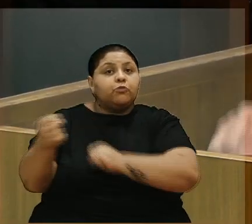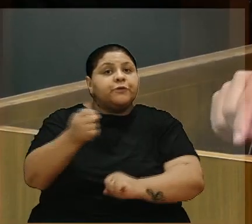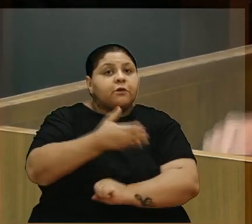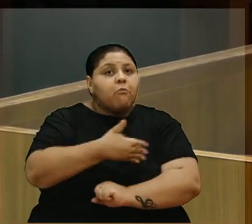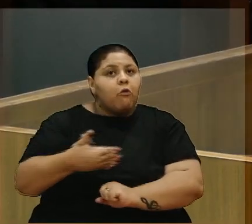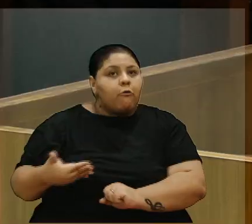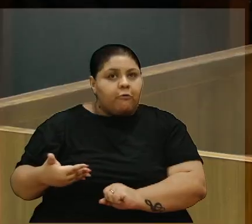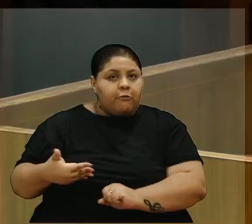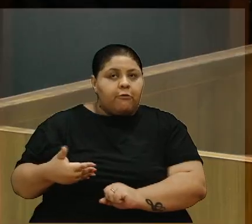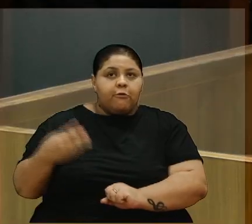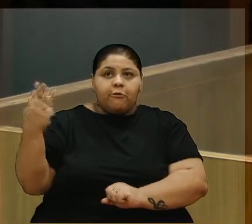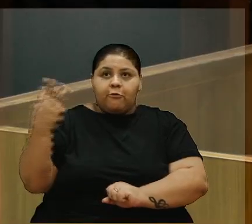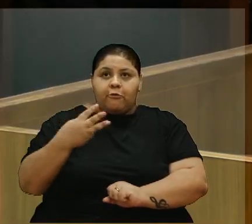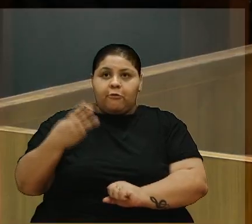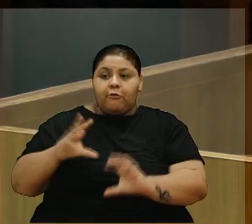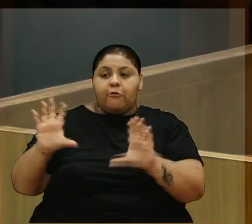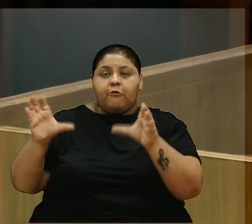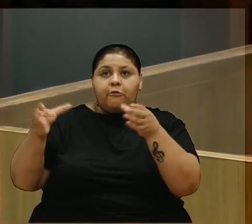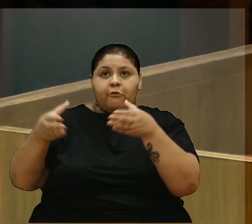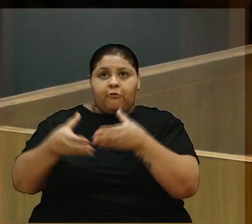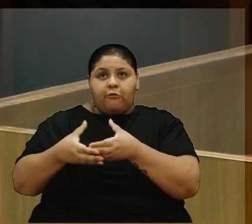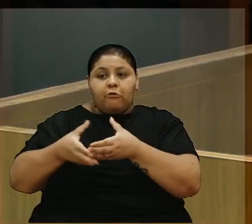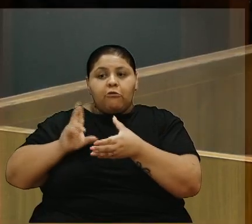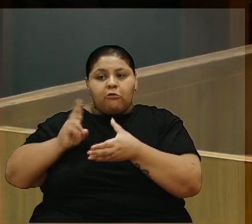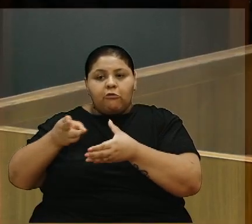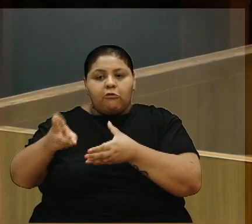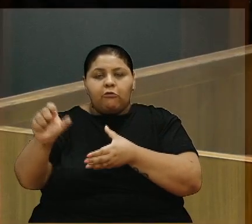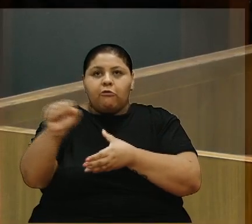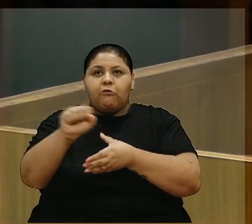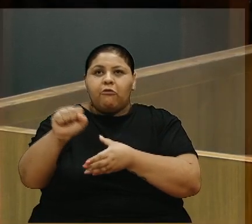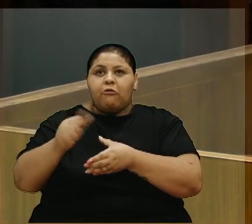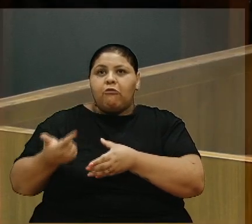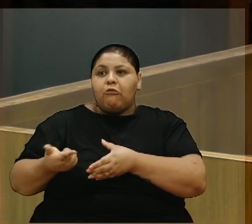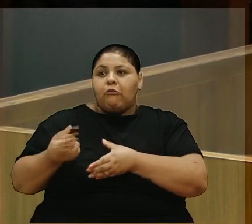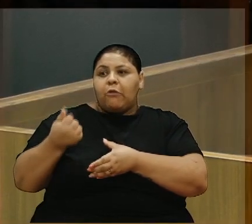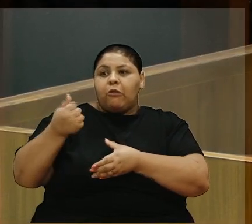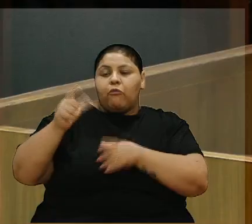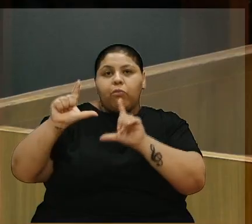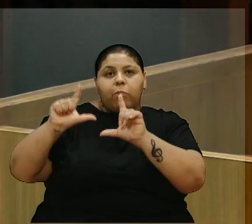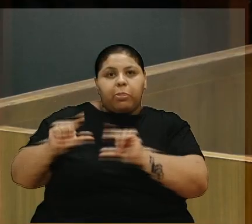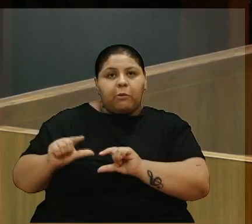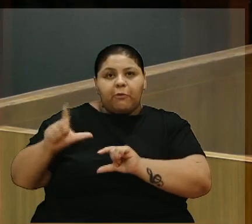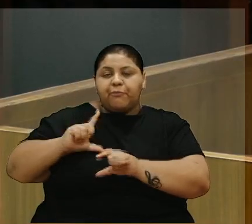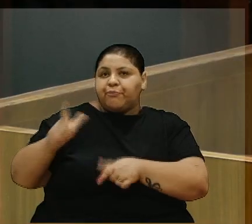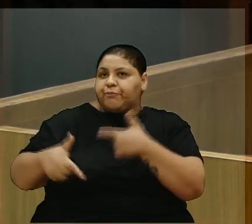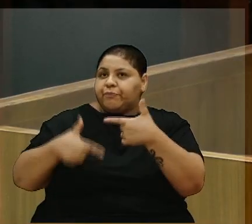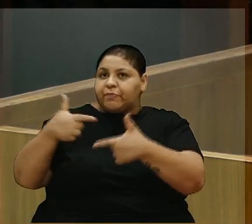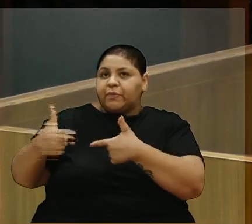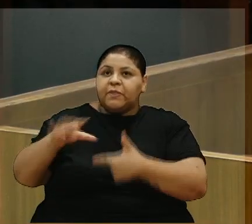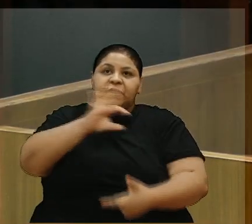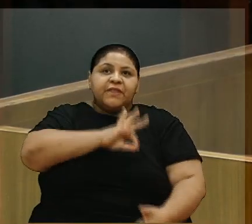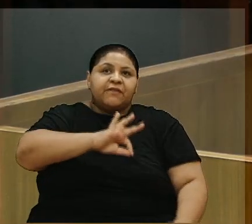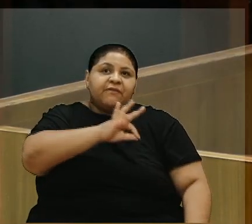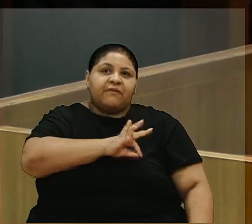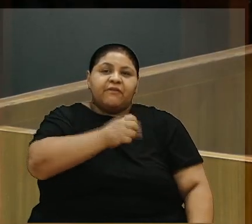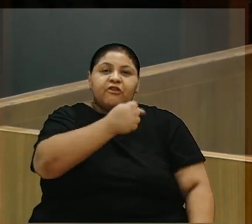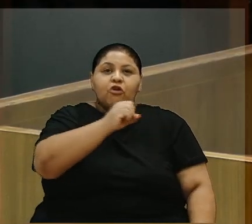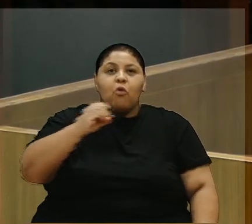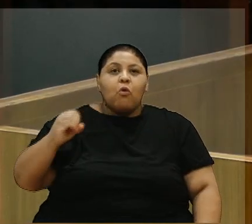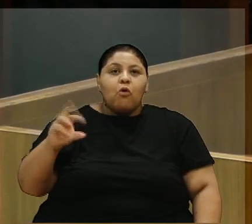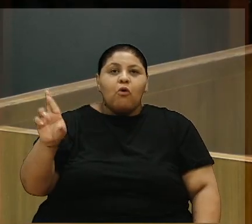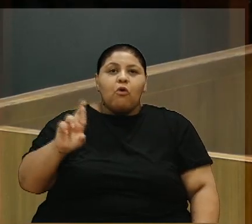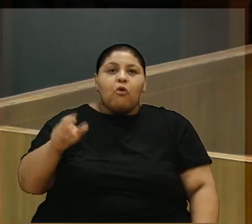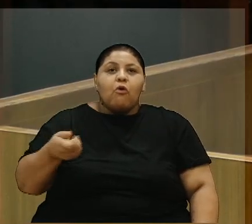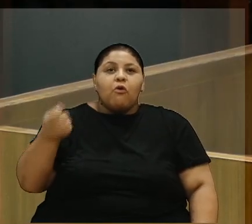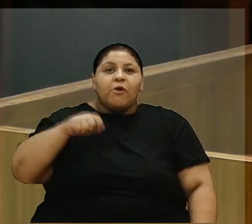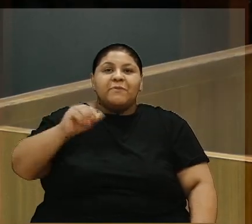público. O terceiro setor toca a assistência com valores pífios. Tem trabalhadores que ganham em torno de R$800 e